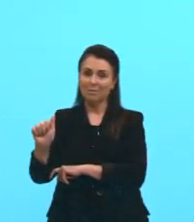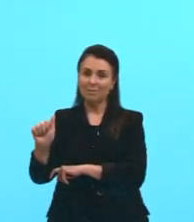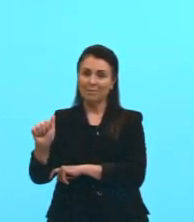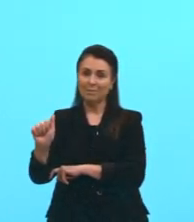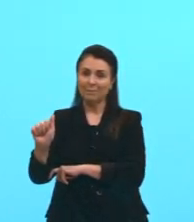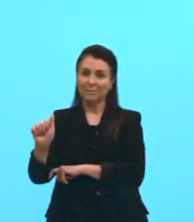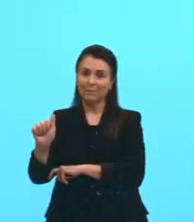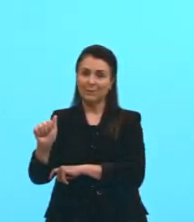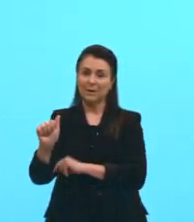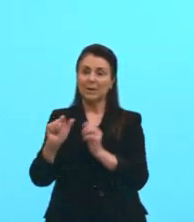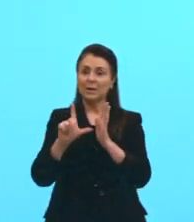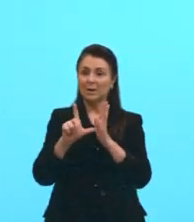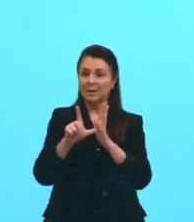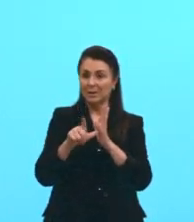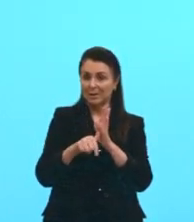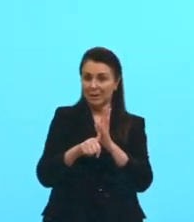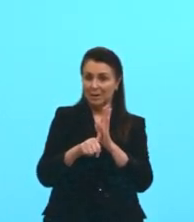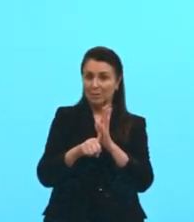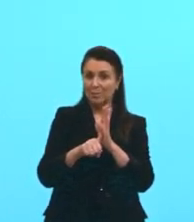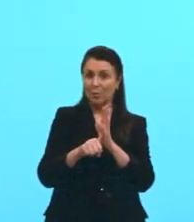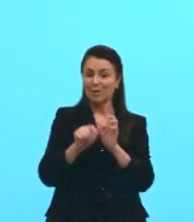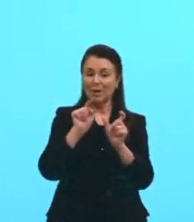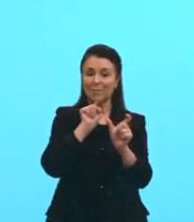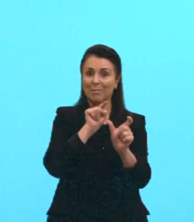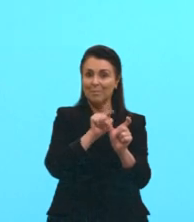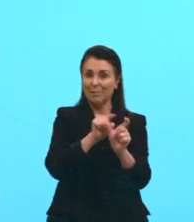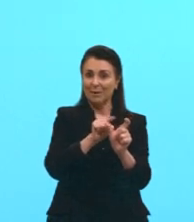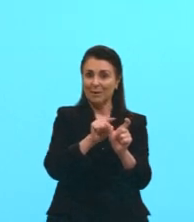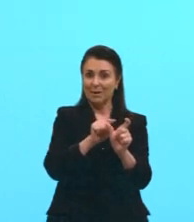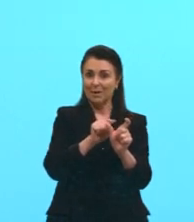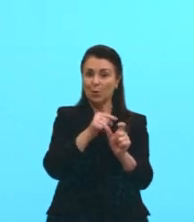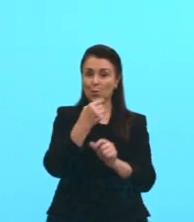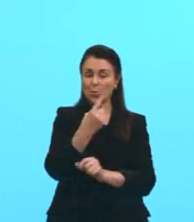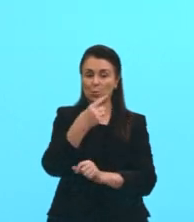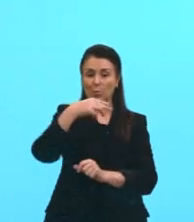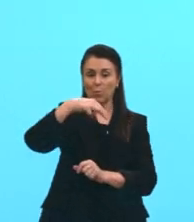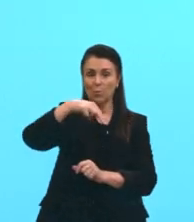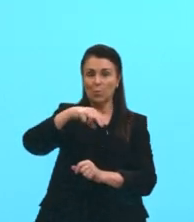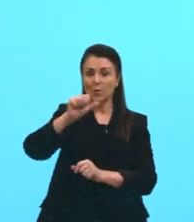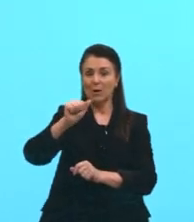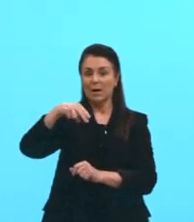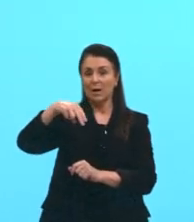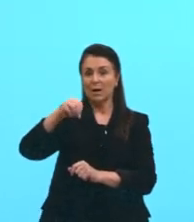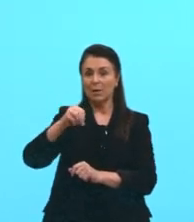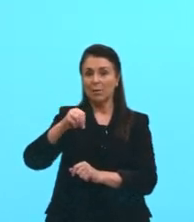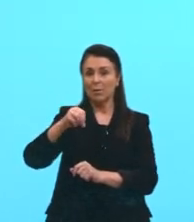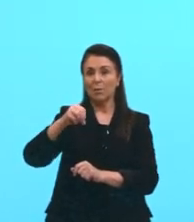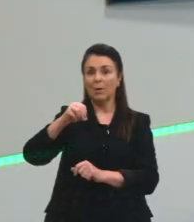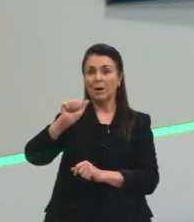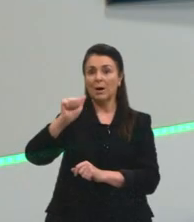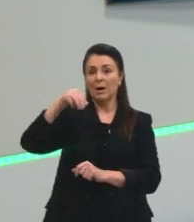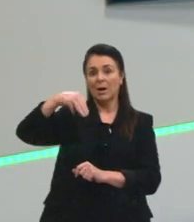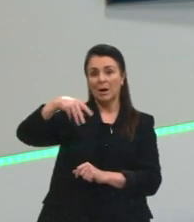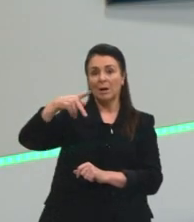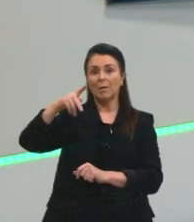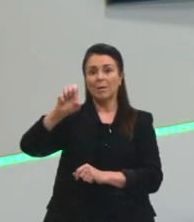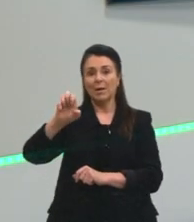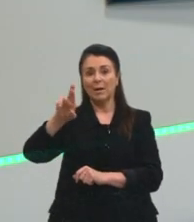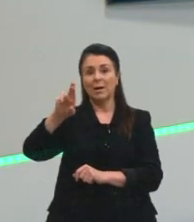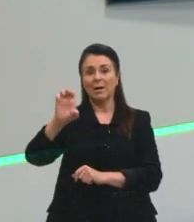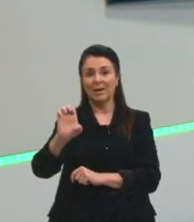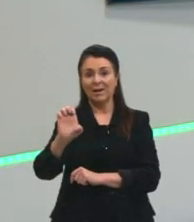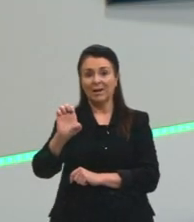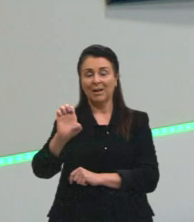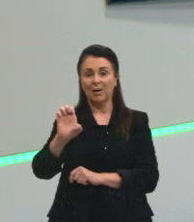E aí se a gente for falar né a unidade de medida a gente fala assim eu não pega e escreve né tudo junto tá o prefixo ele fica junto